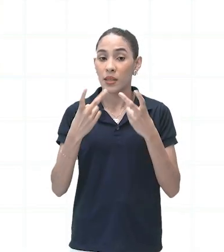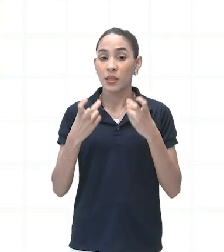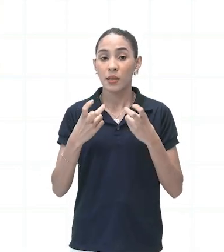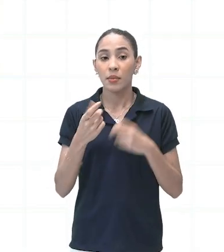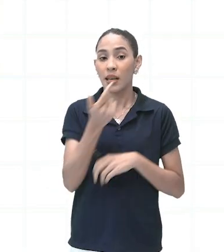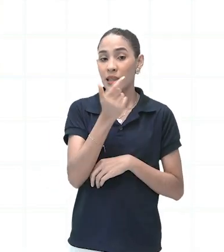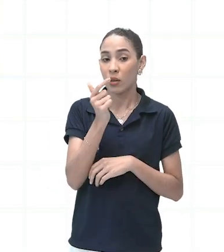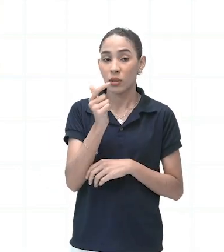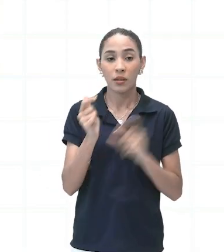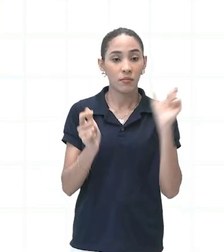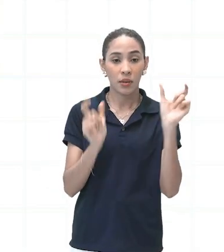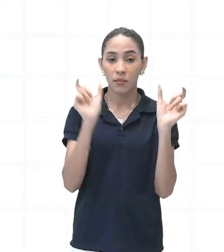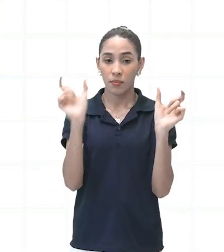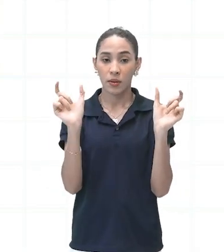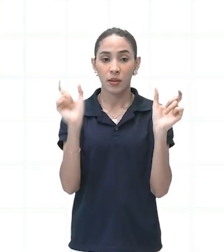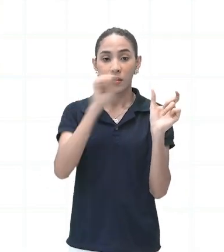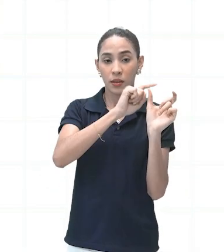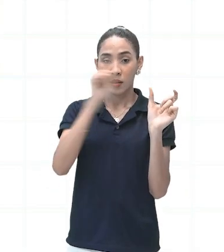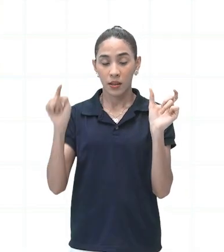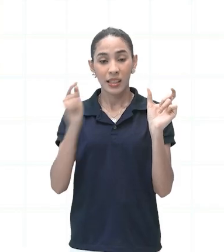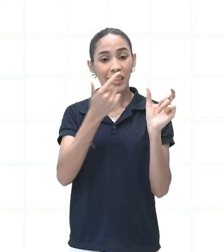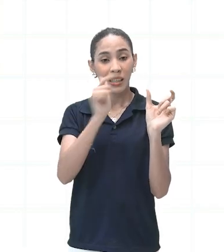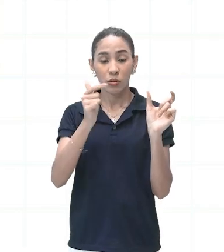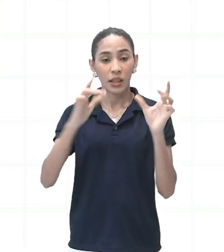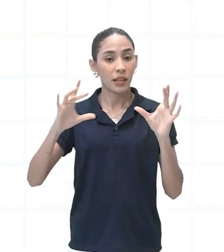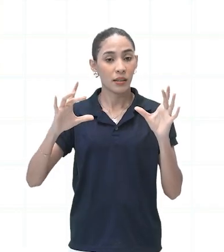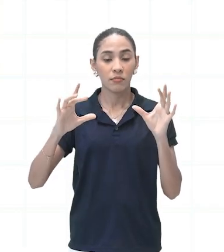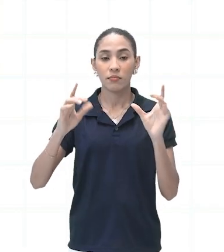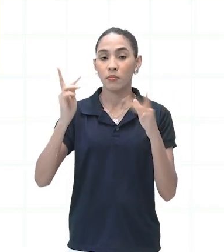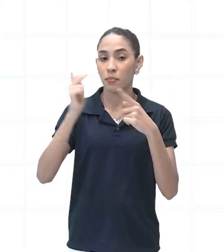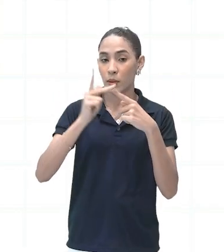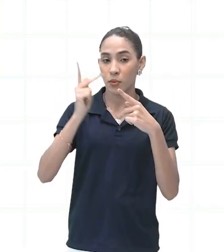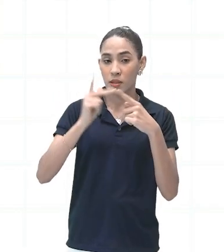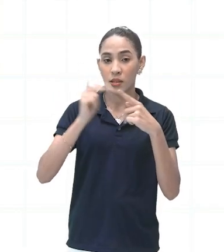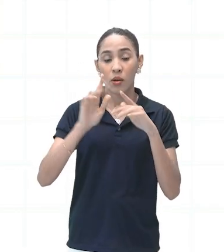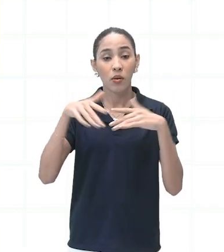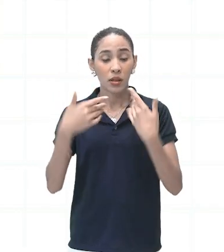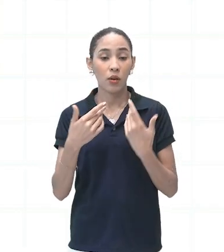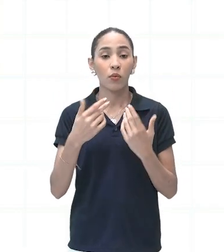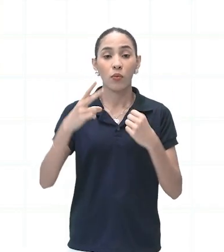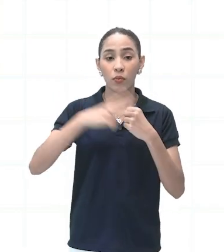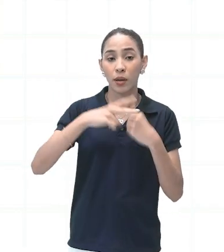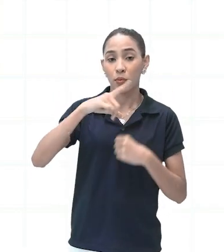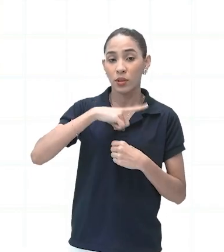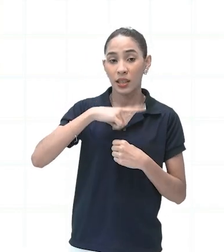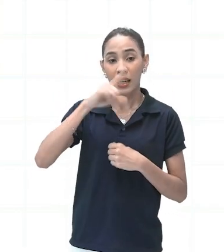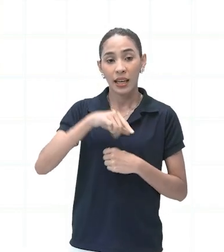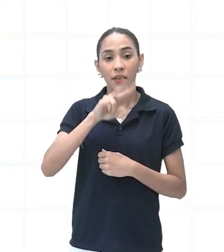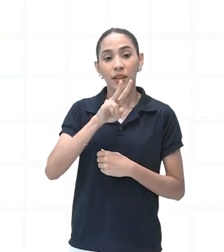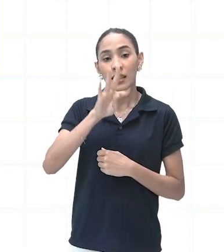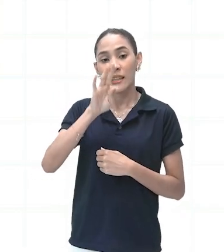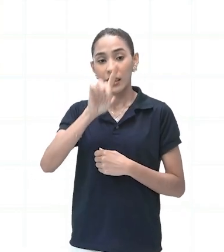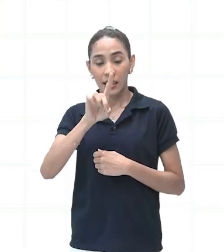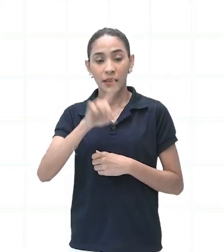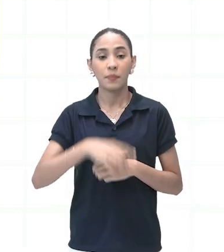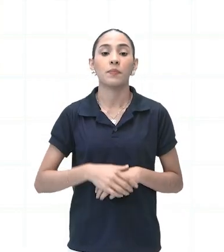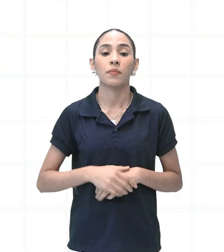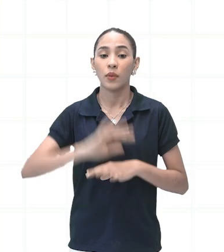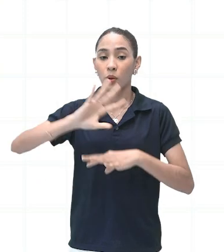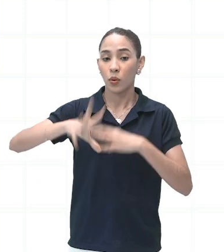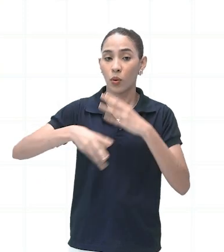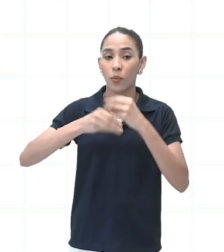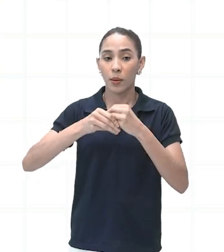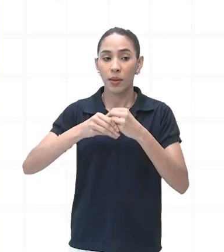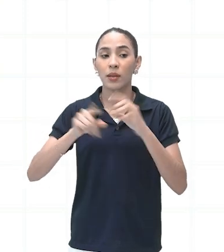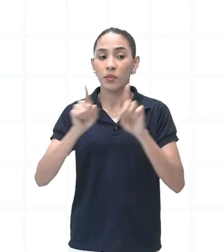tem entre os dois, né, preposição, não há. Então, o verbo ter é um verbo transitivo direto e o